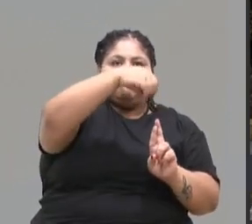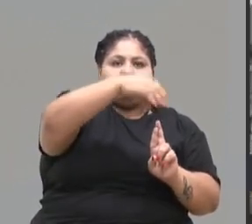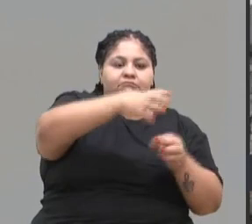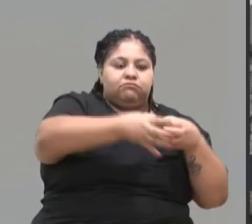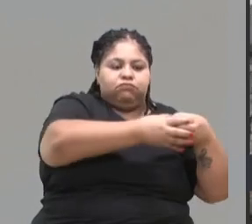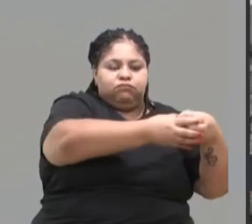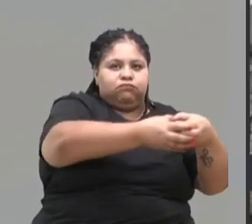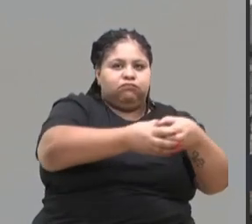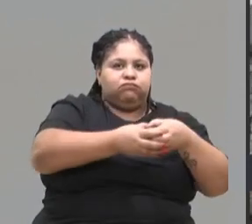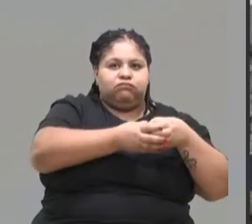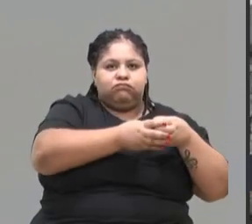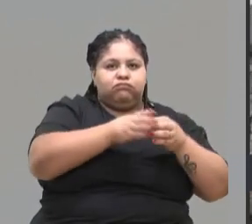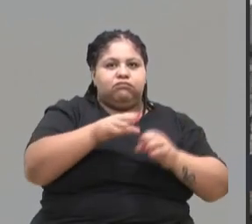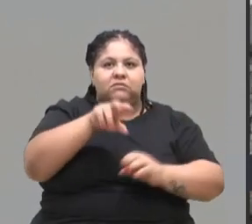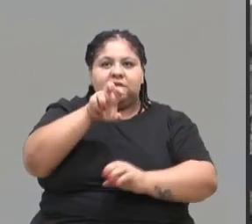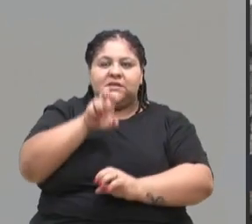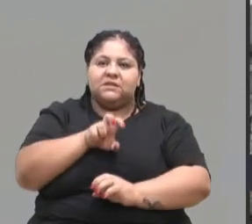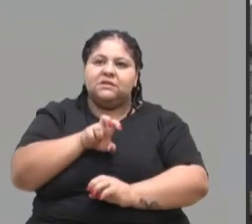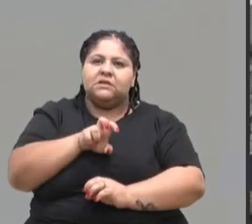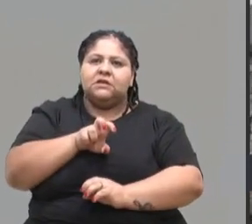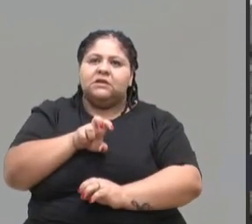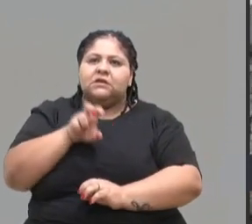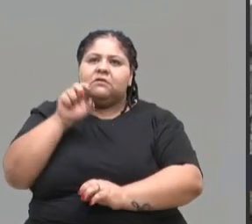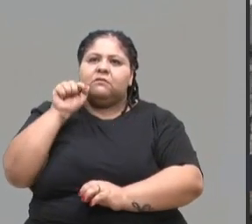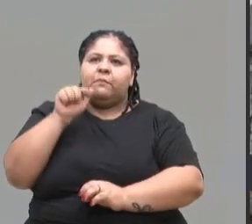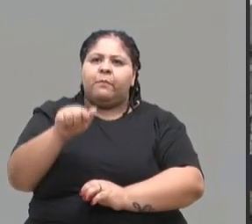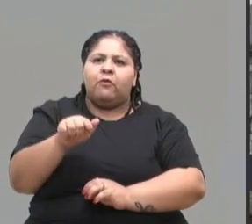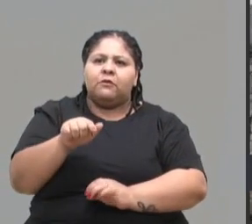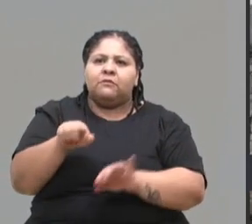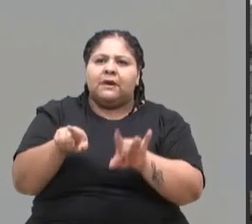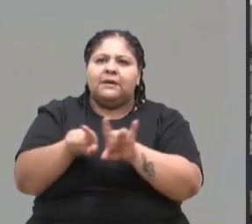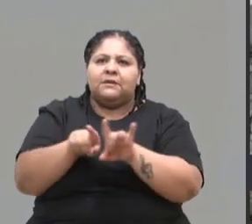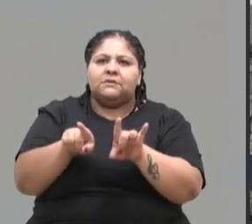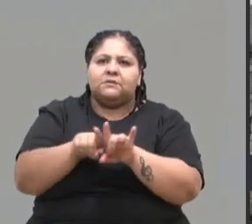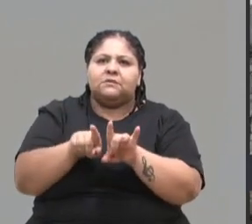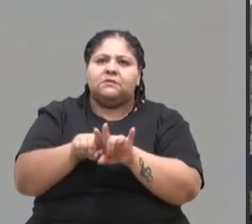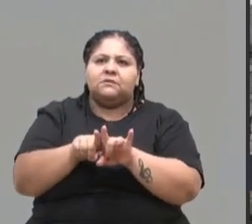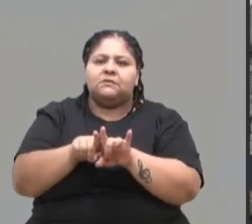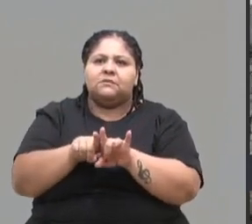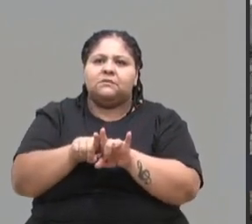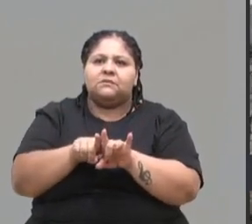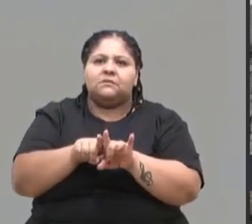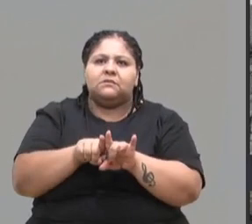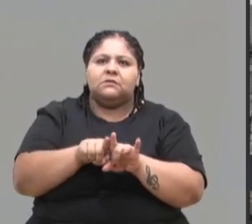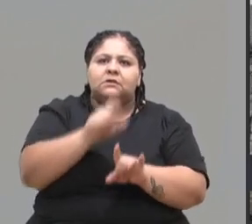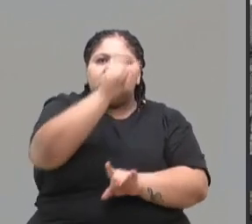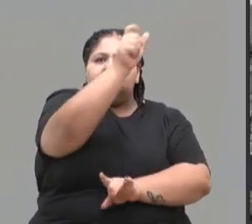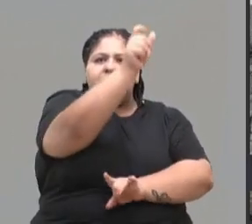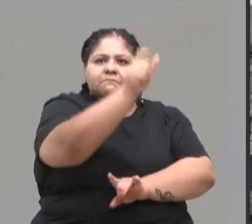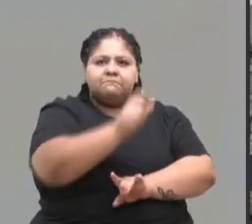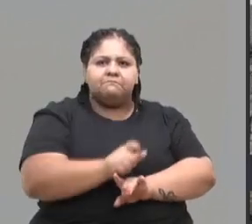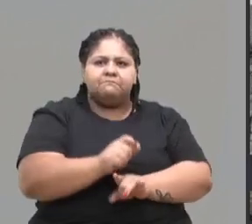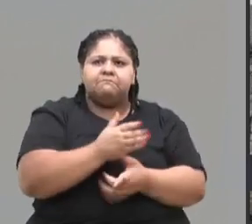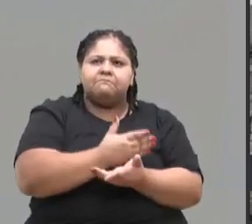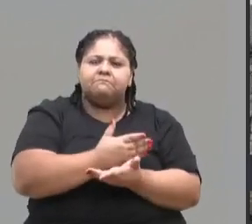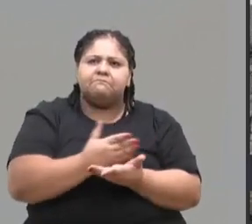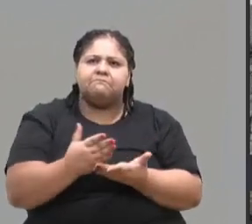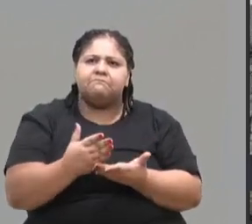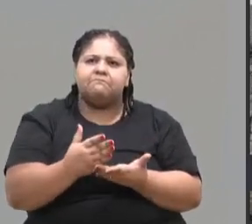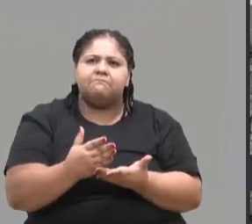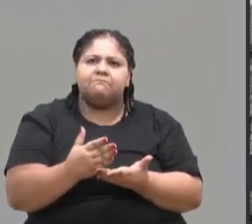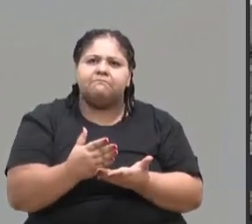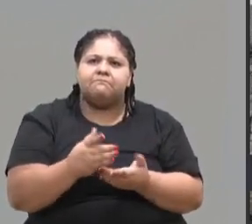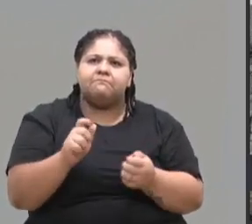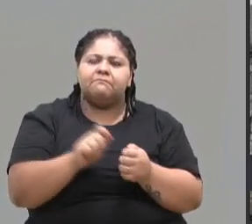praticamente temos 5.000 cordoalhas na cidade. Estão iniciando, e é um teste, estão fazendo